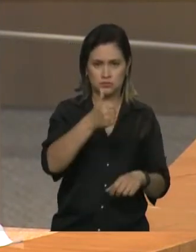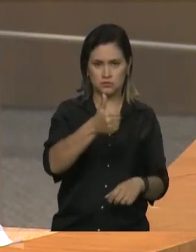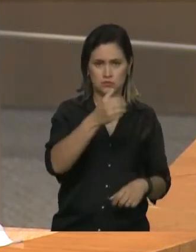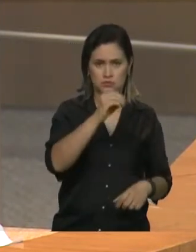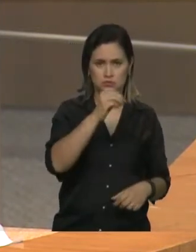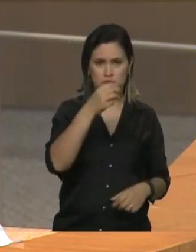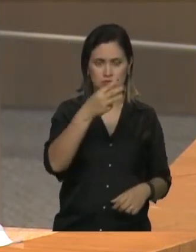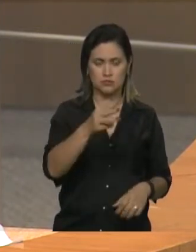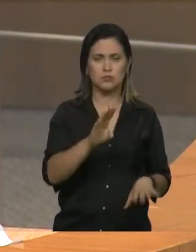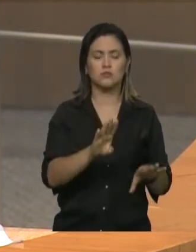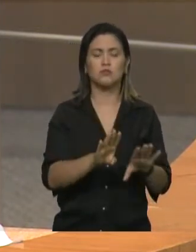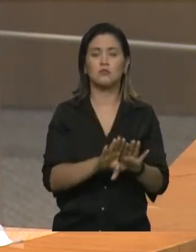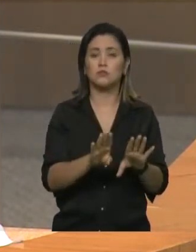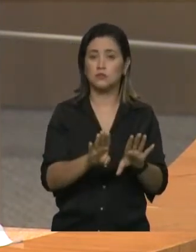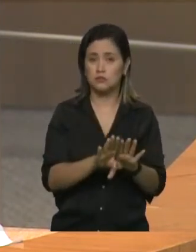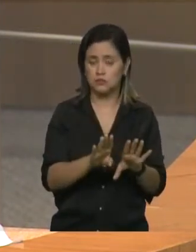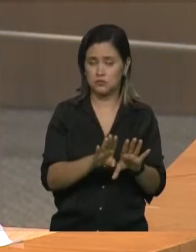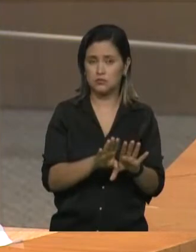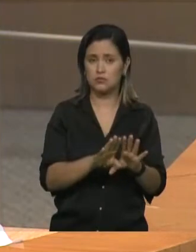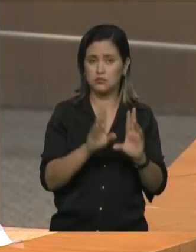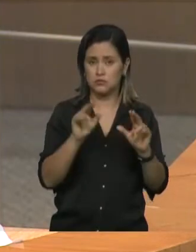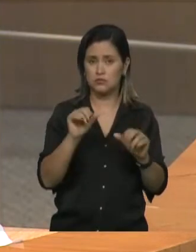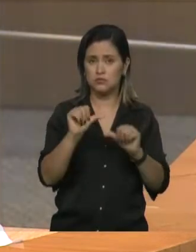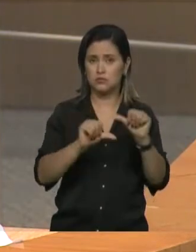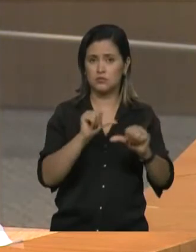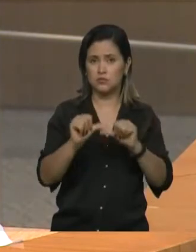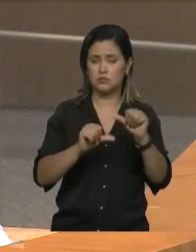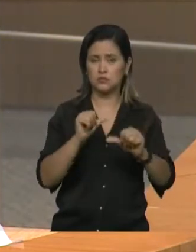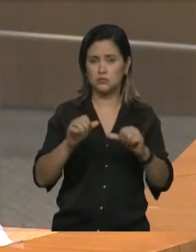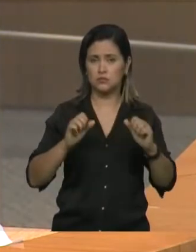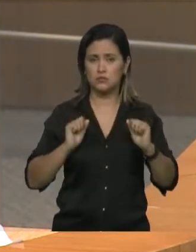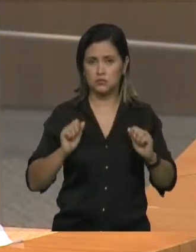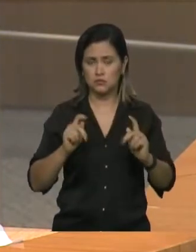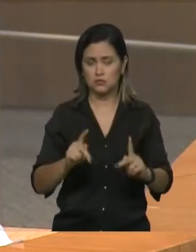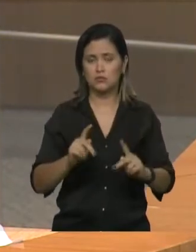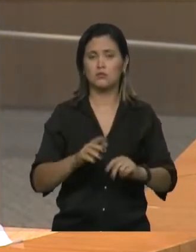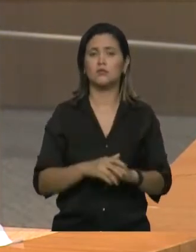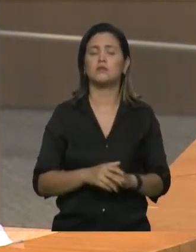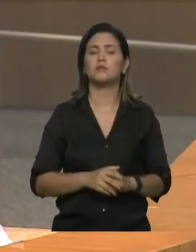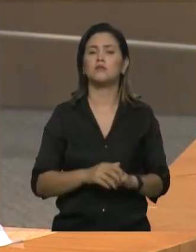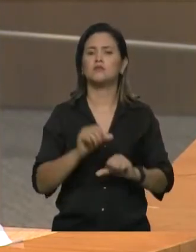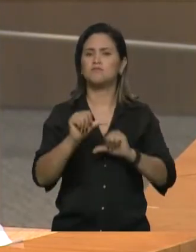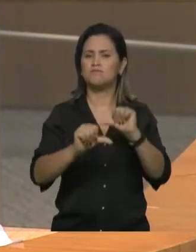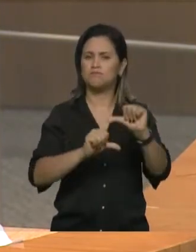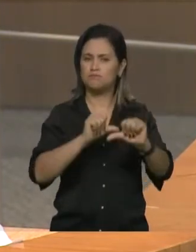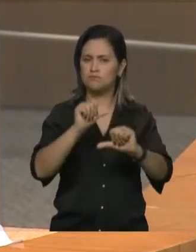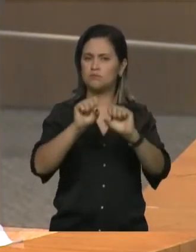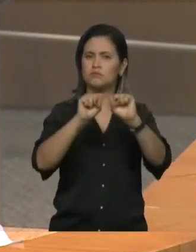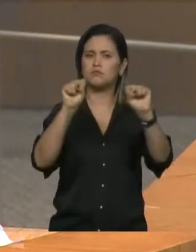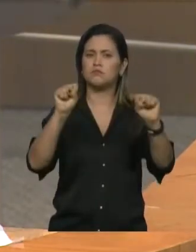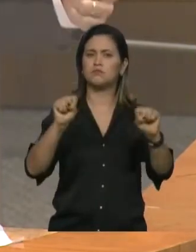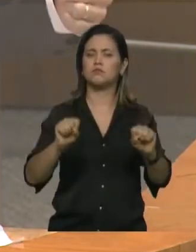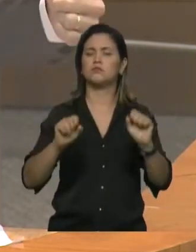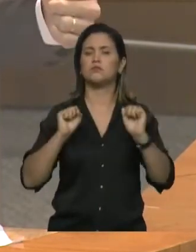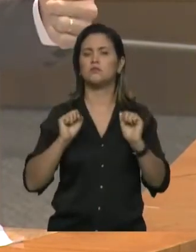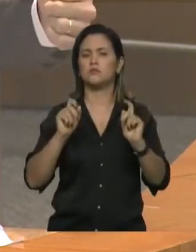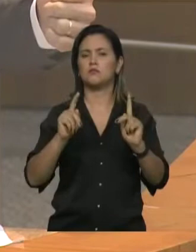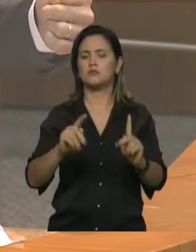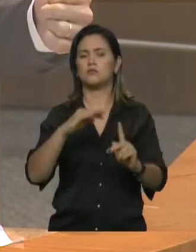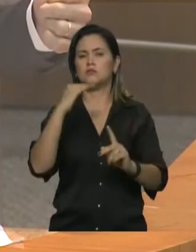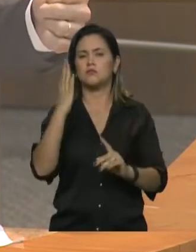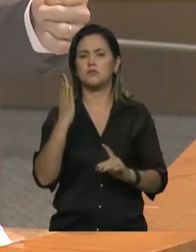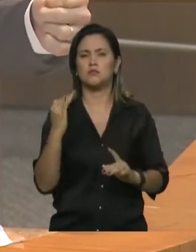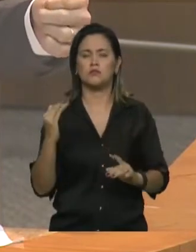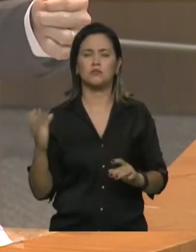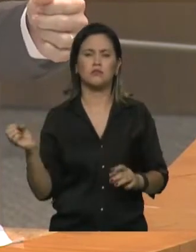da Previdência, promoveu significativas modificações no sistema previdenciário brasileiro, traçando novas regras para o regime geral